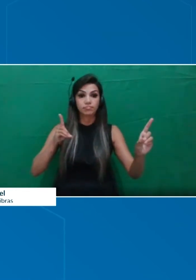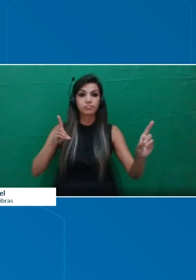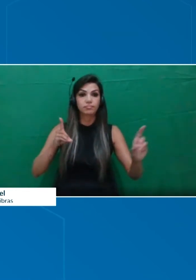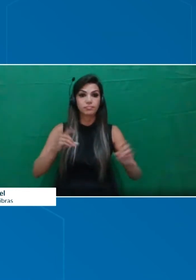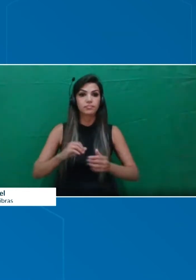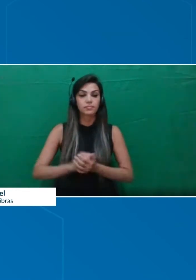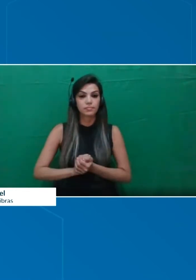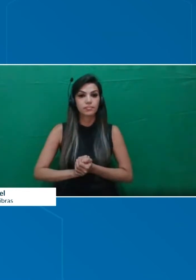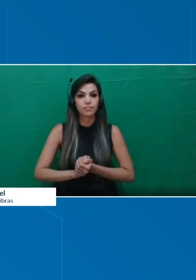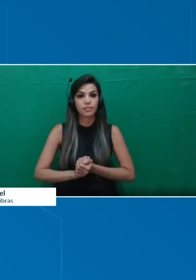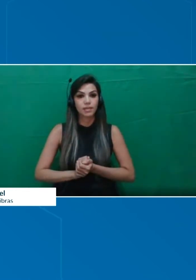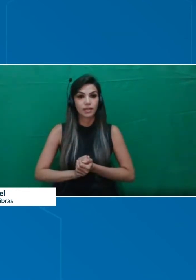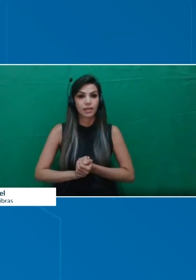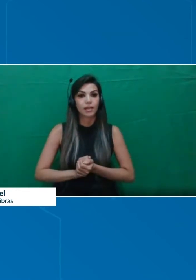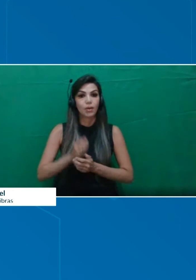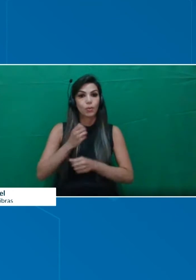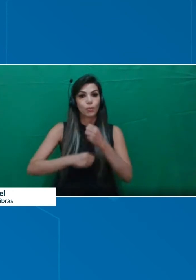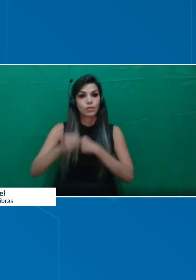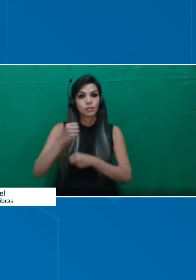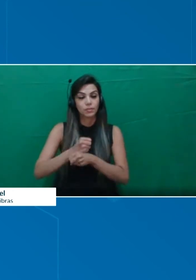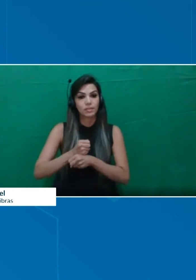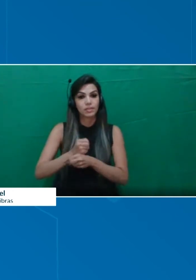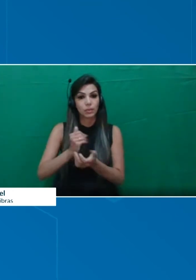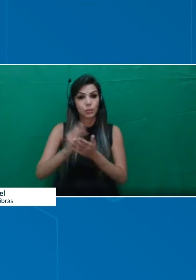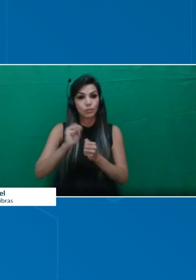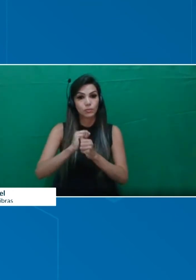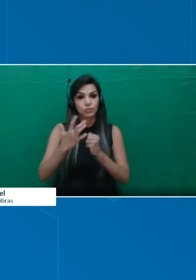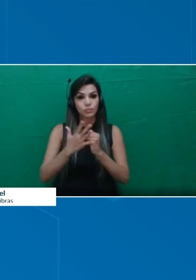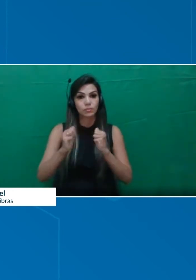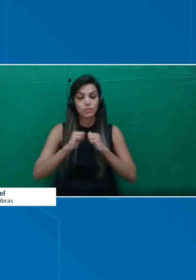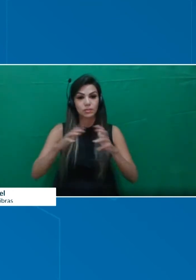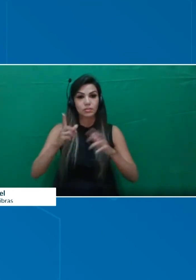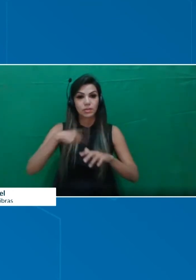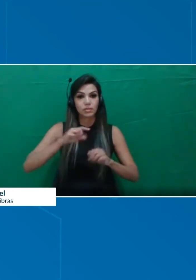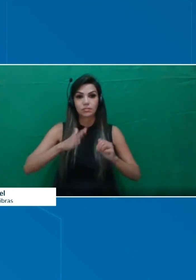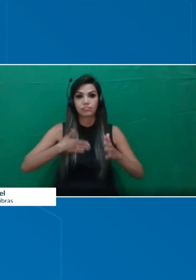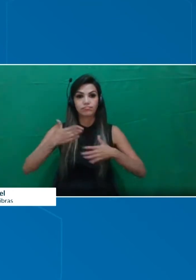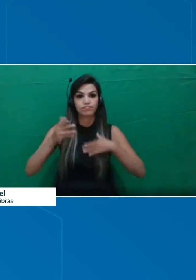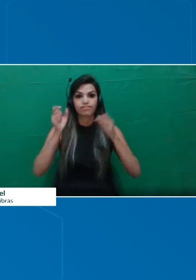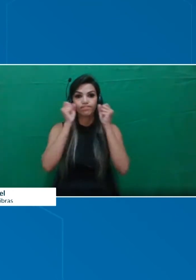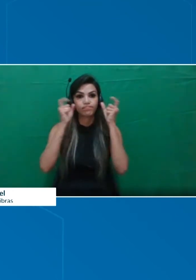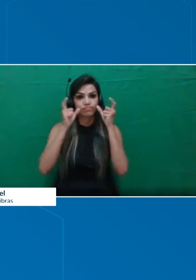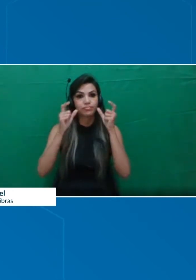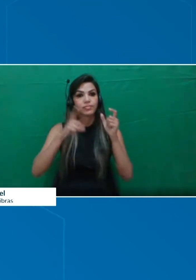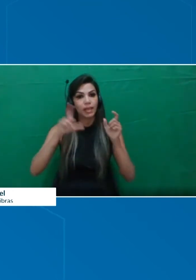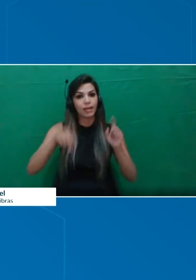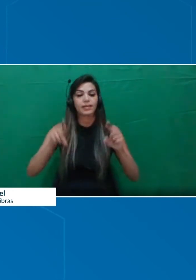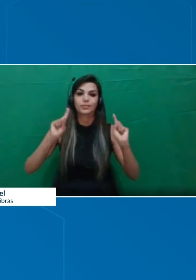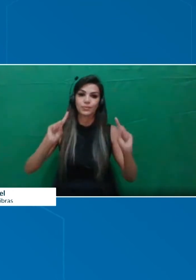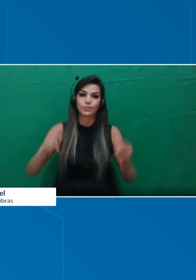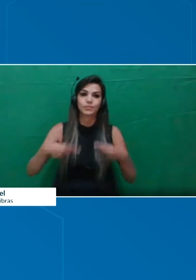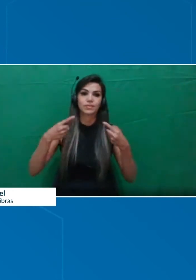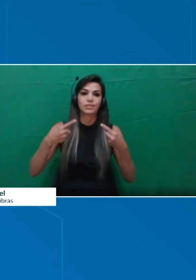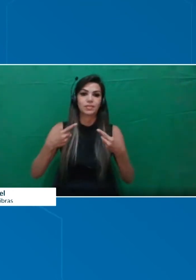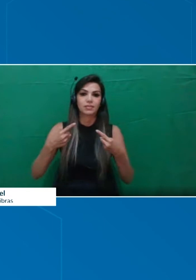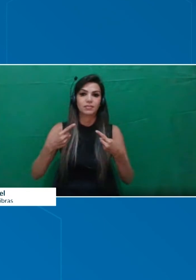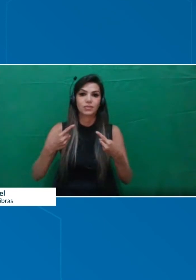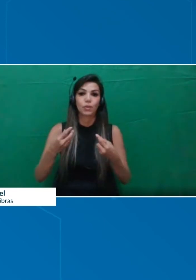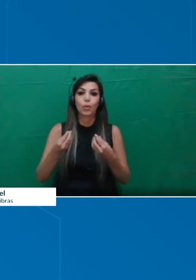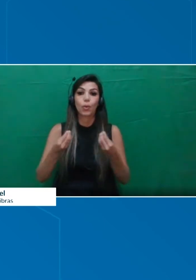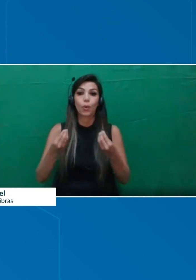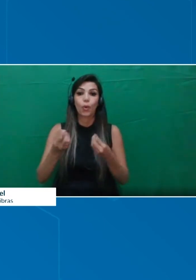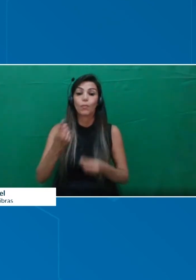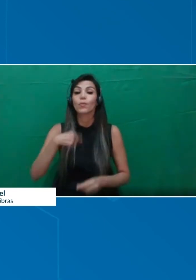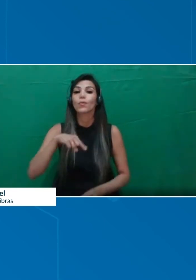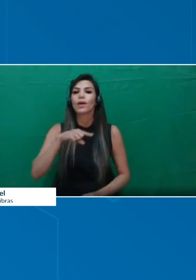enorme desafio. E aí, quem que tem nos possibilitado essa nova